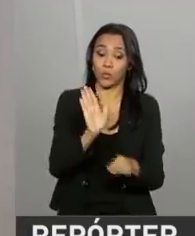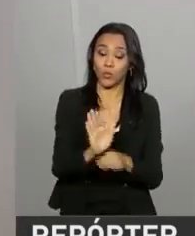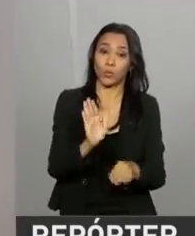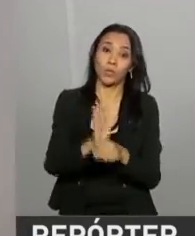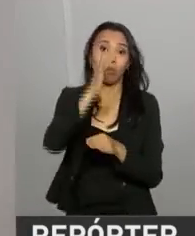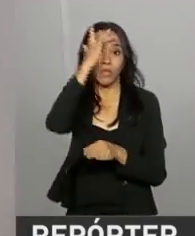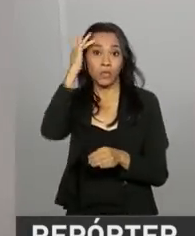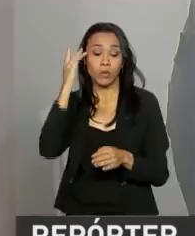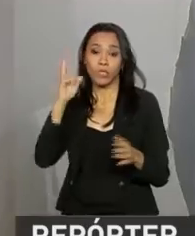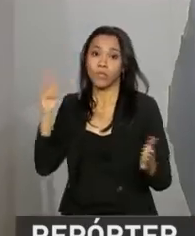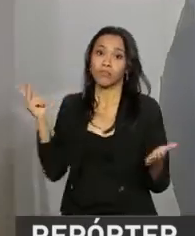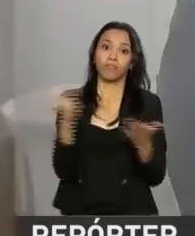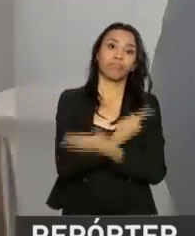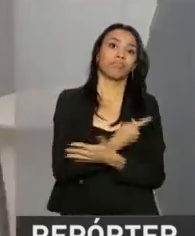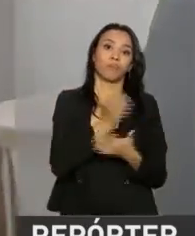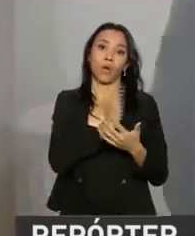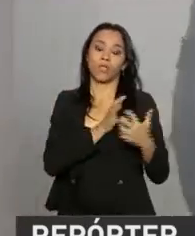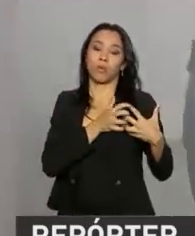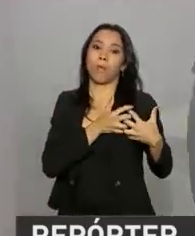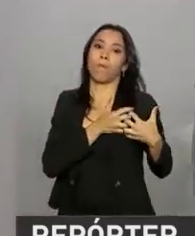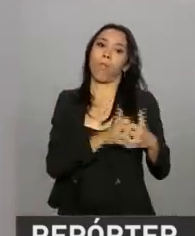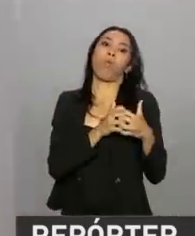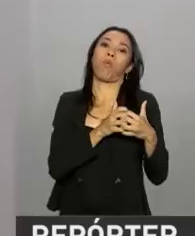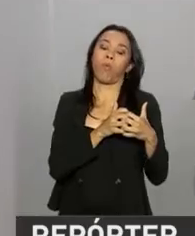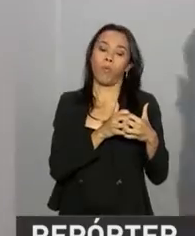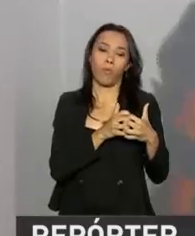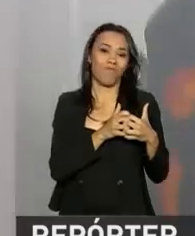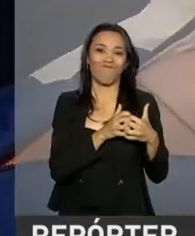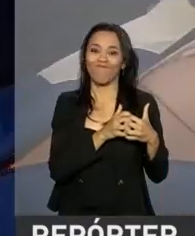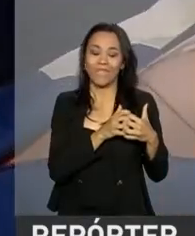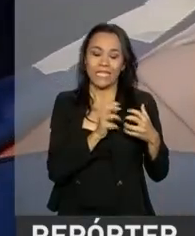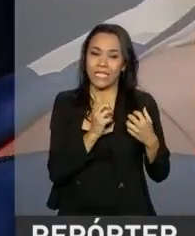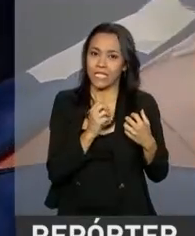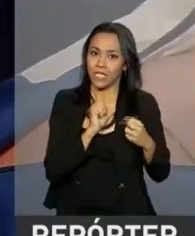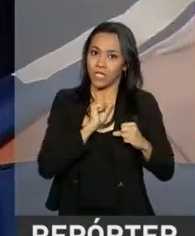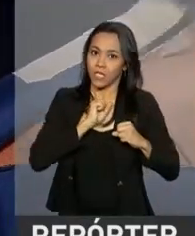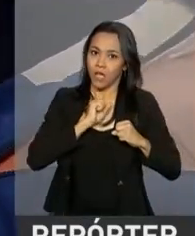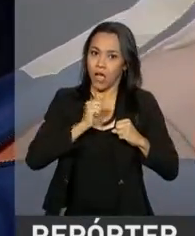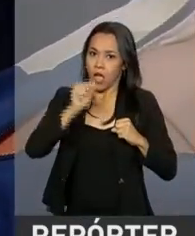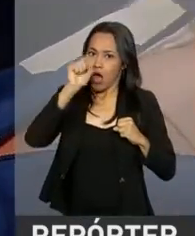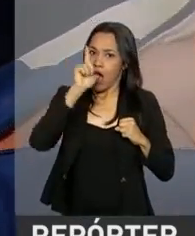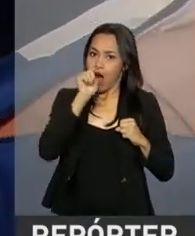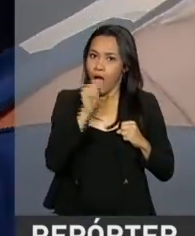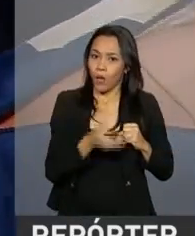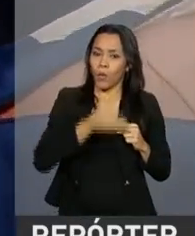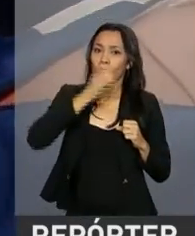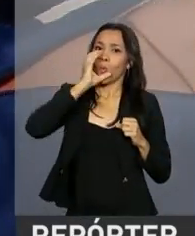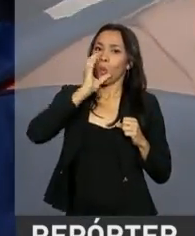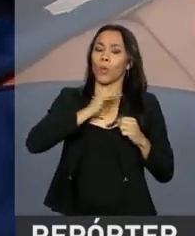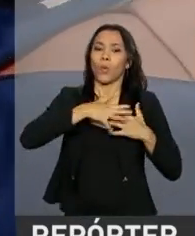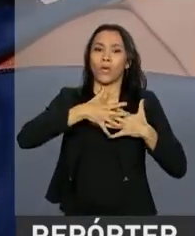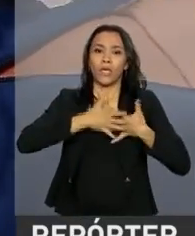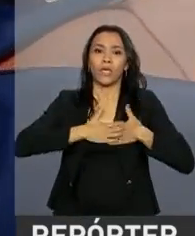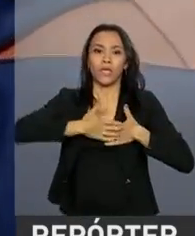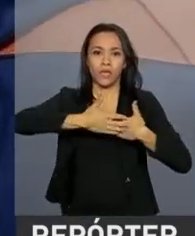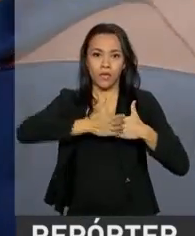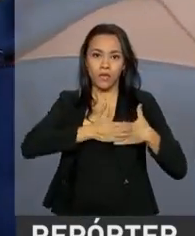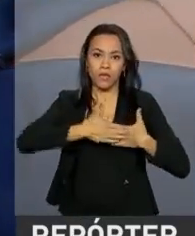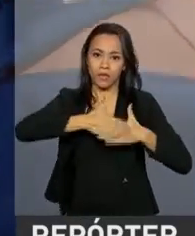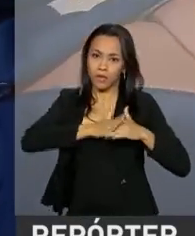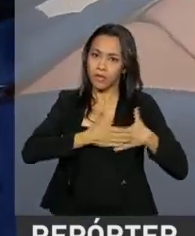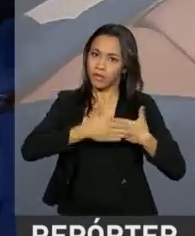que está em fartando a recomendação é não fazer esforço não beber água e receber massagem cardíaca